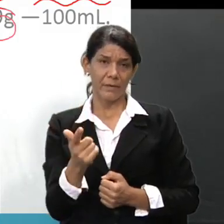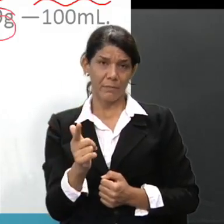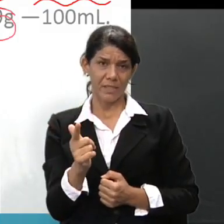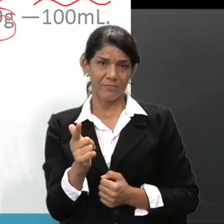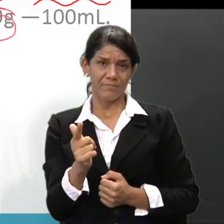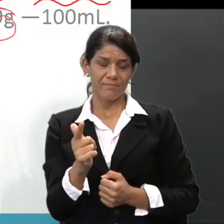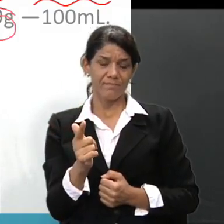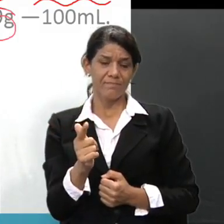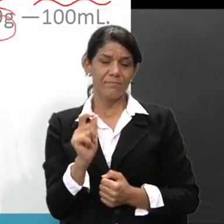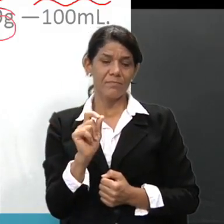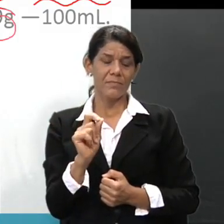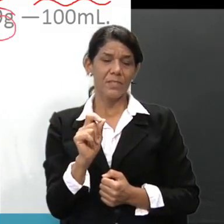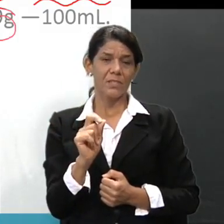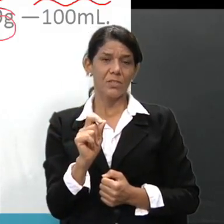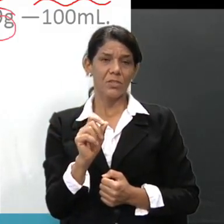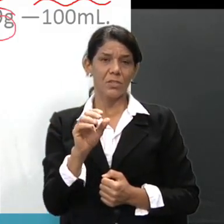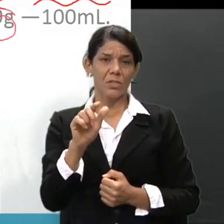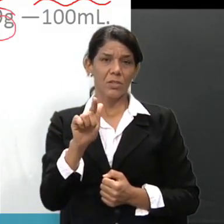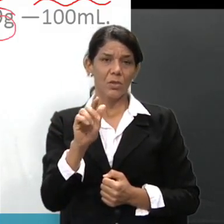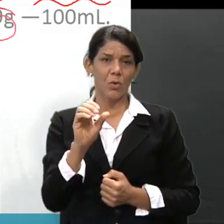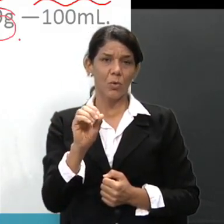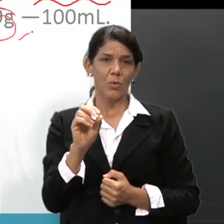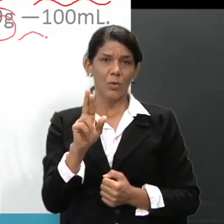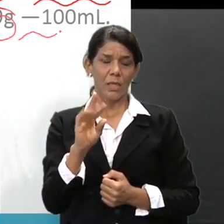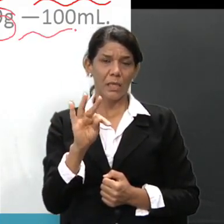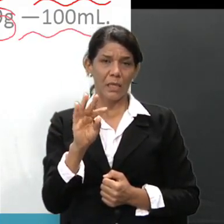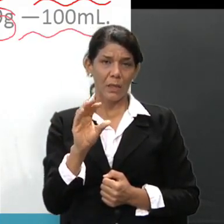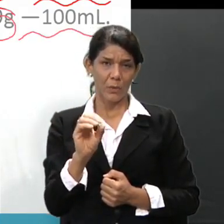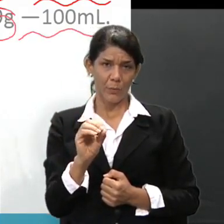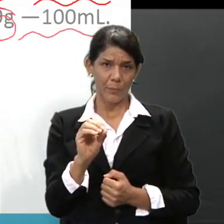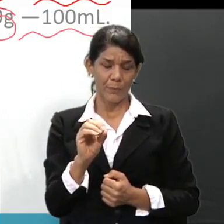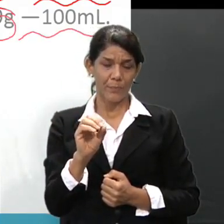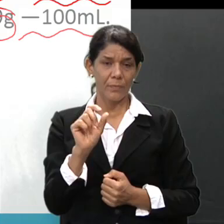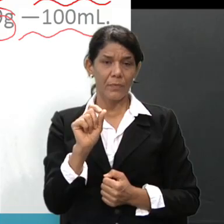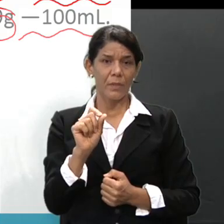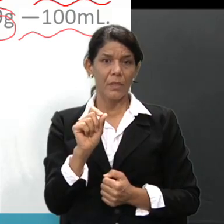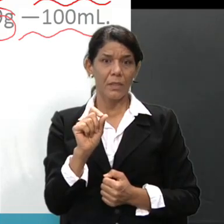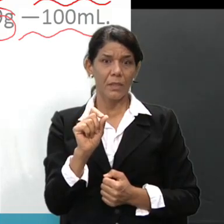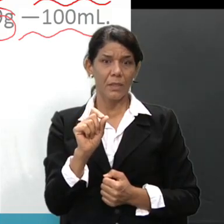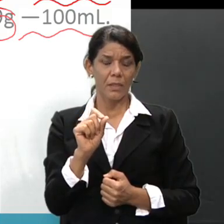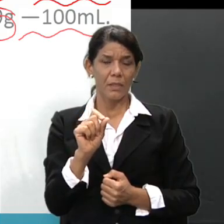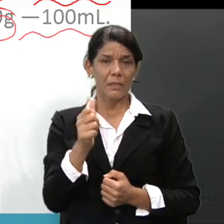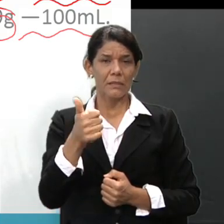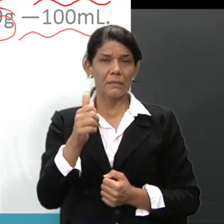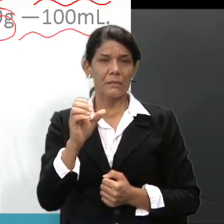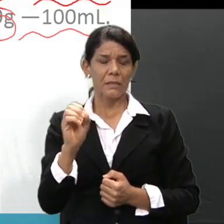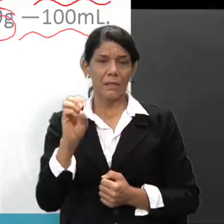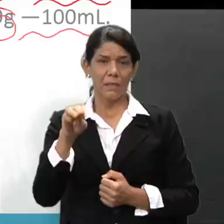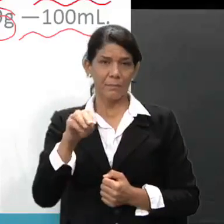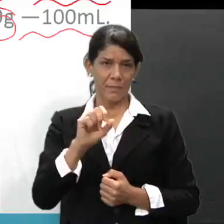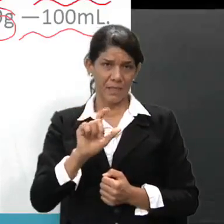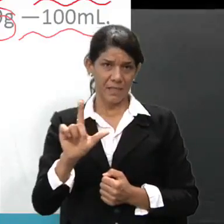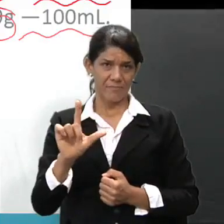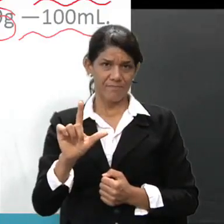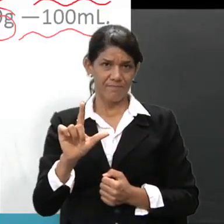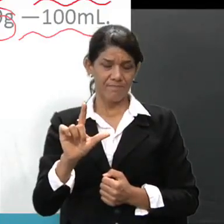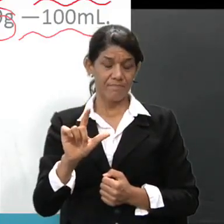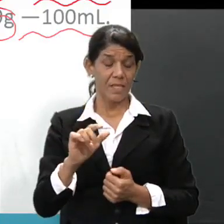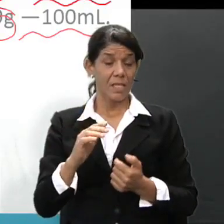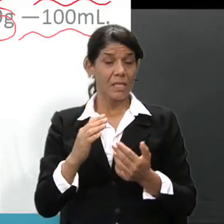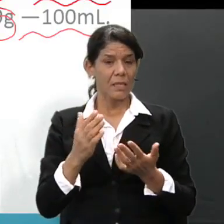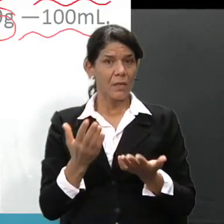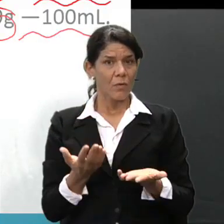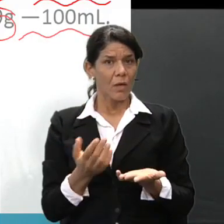de cloreto de sódio em 100 ml.